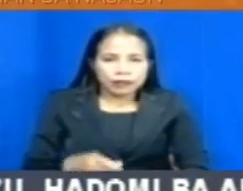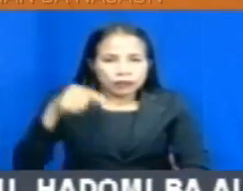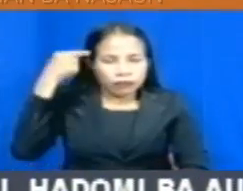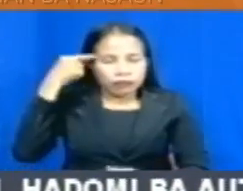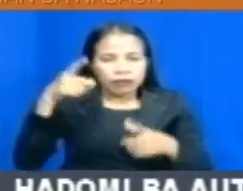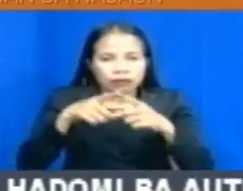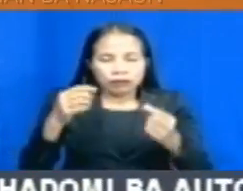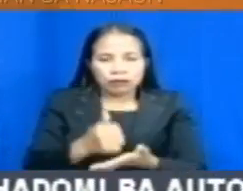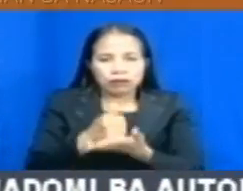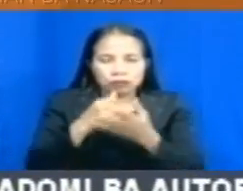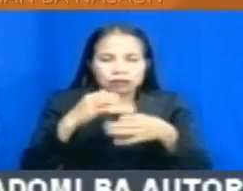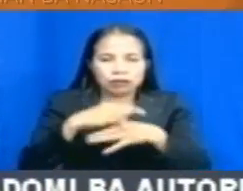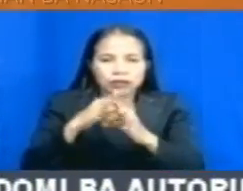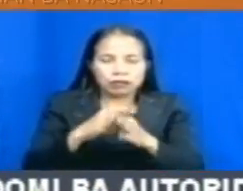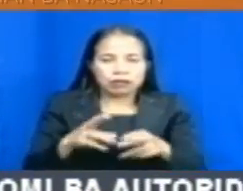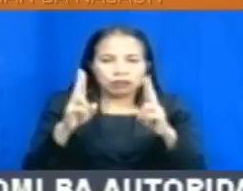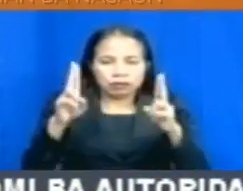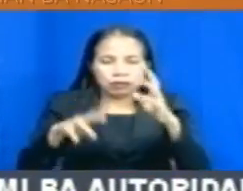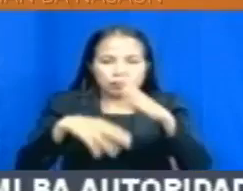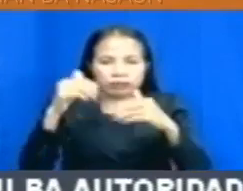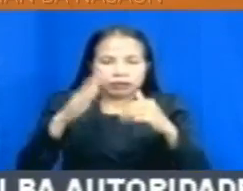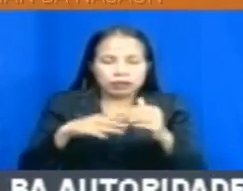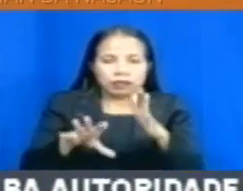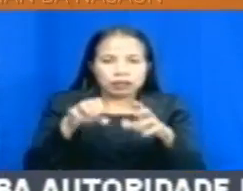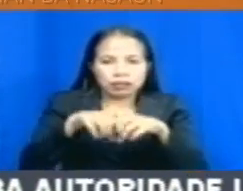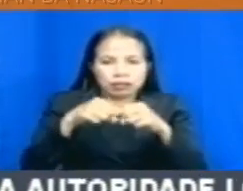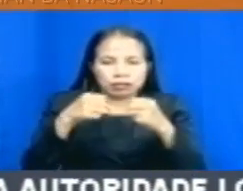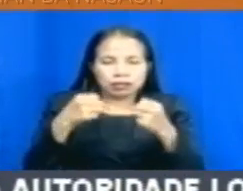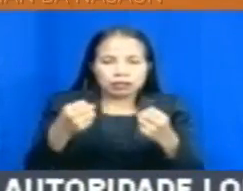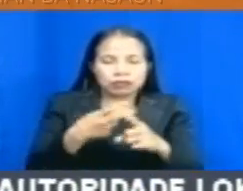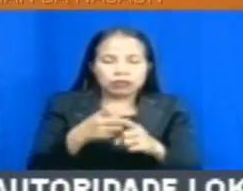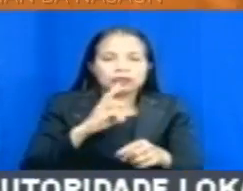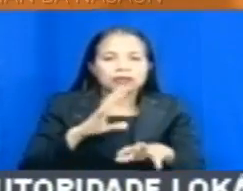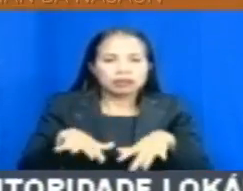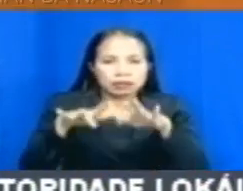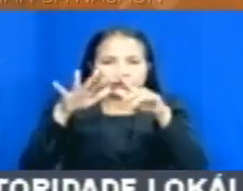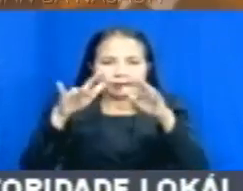Governo do Japão apoia a reabilitação urgente da infraestrutura na Berreta Estrago Sus Inundação.